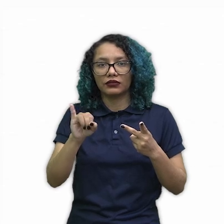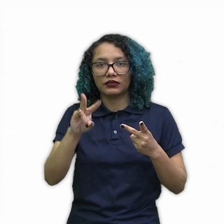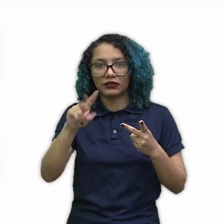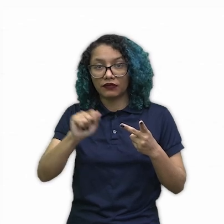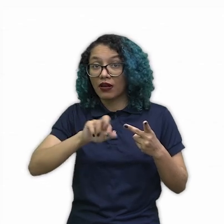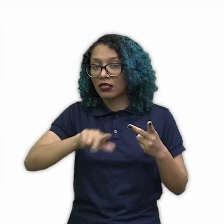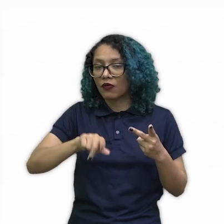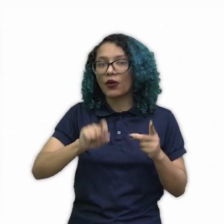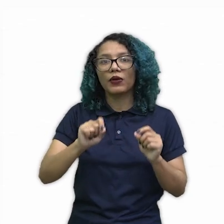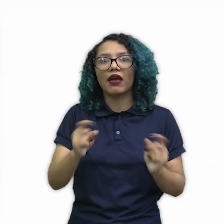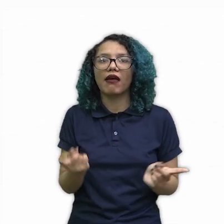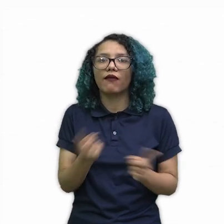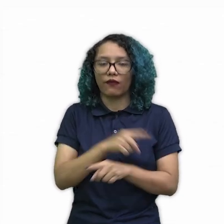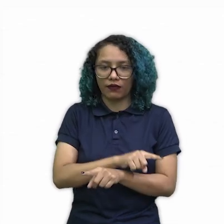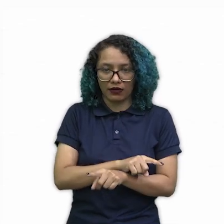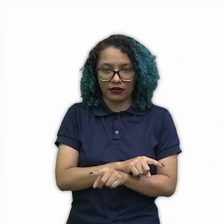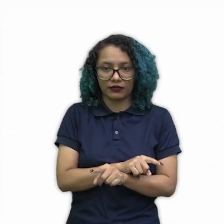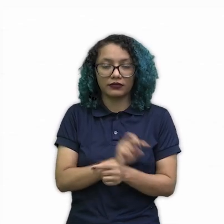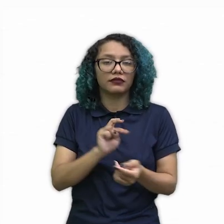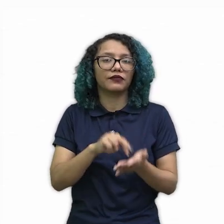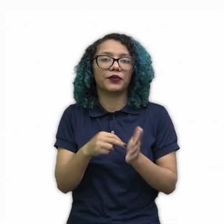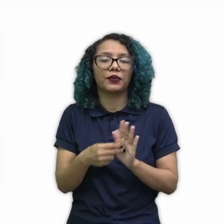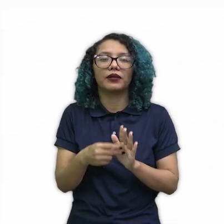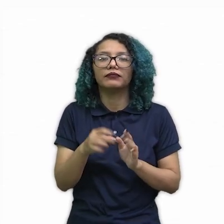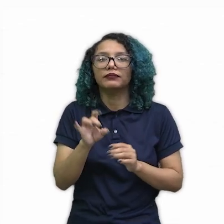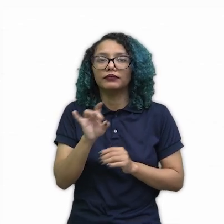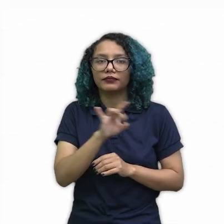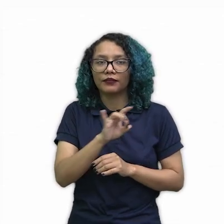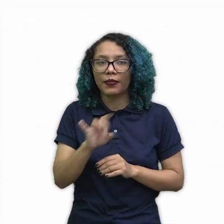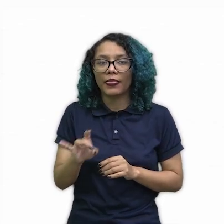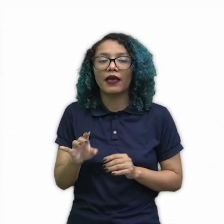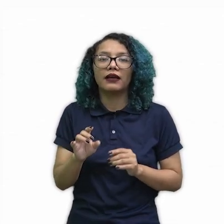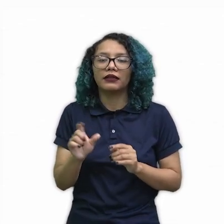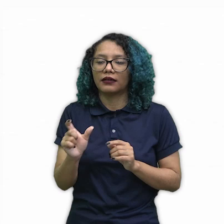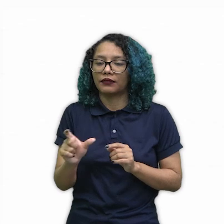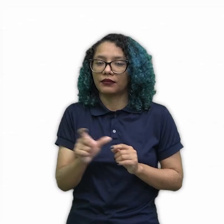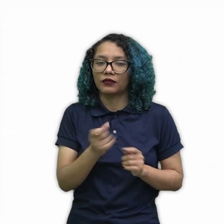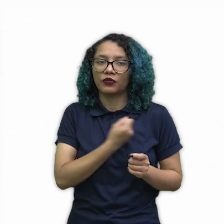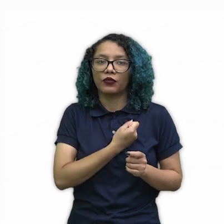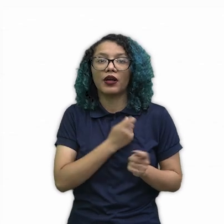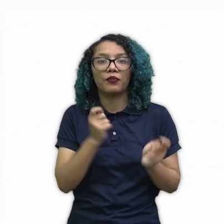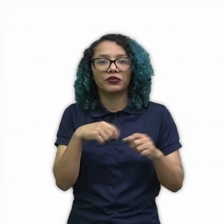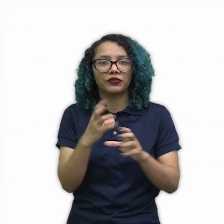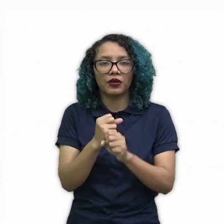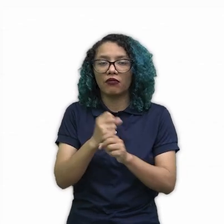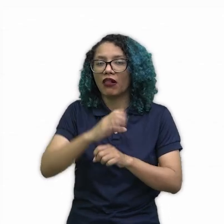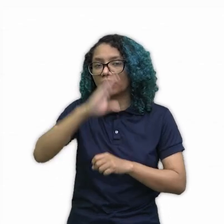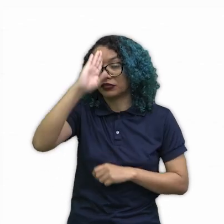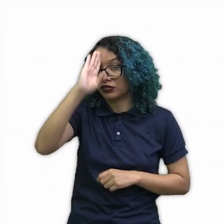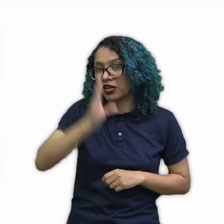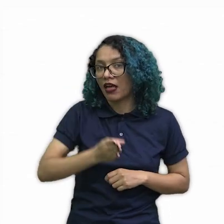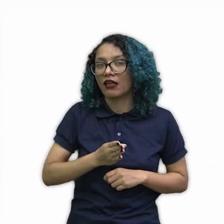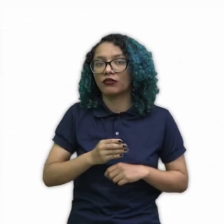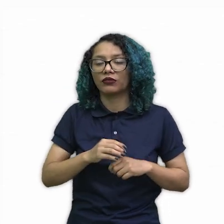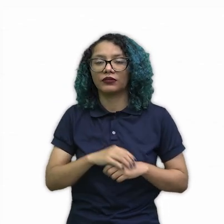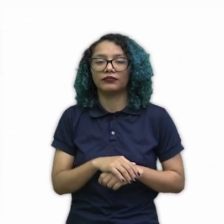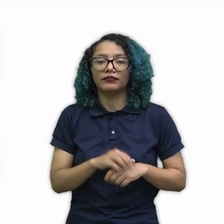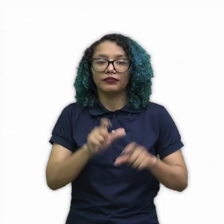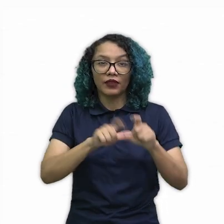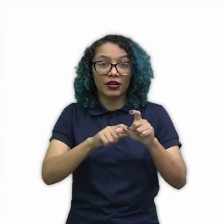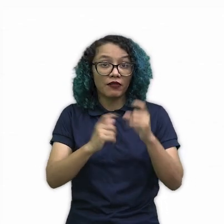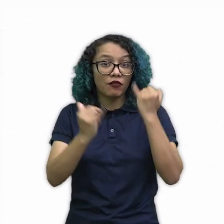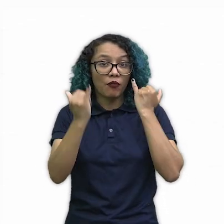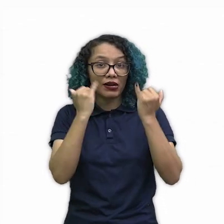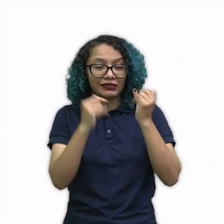tá? É aquela em que cada termo pode ser calculado diretamente, sem depender dos